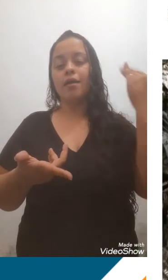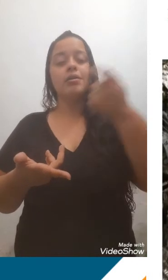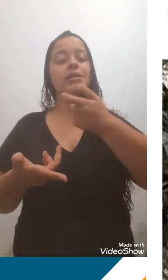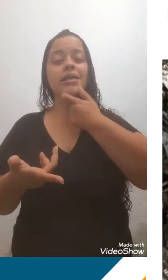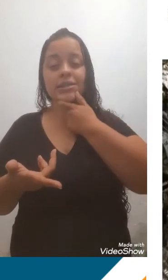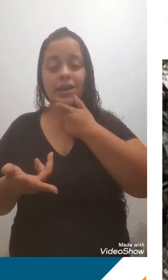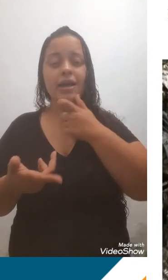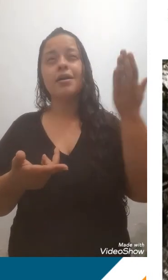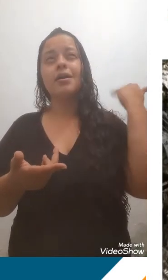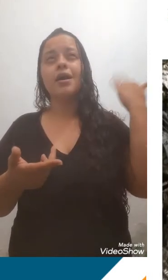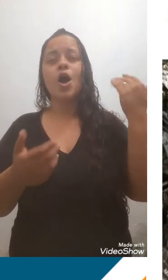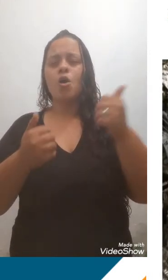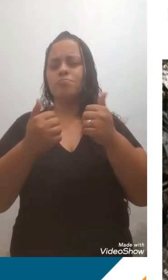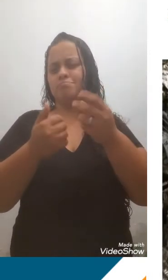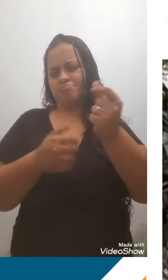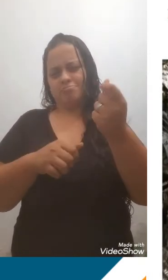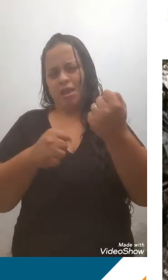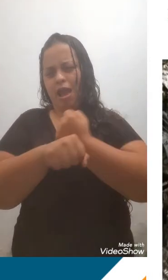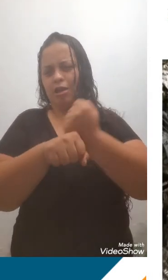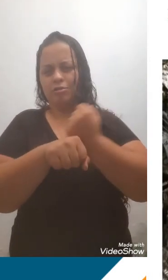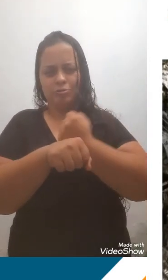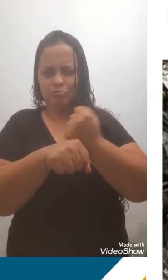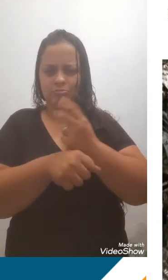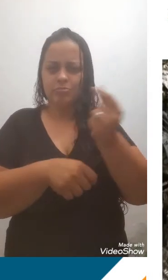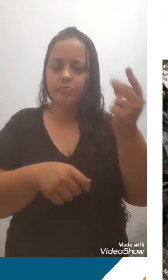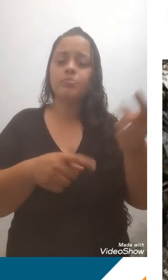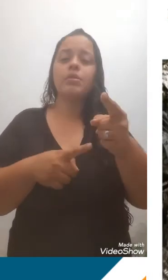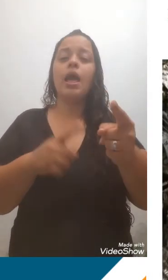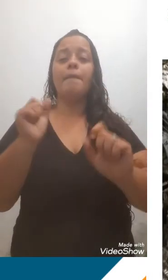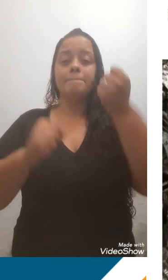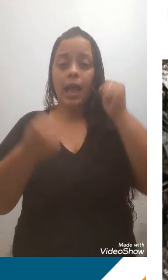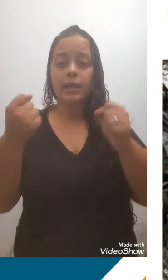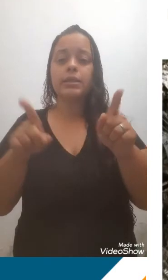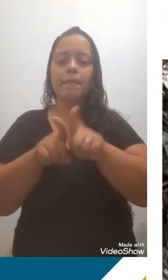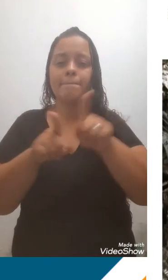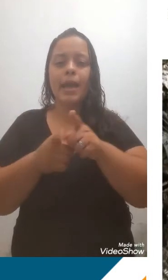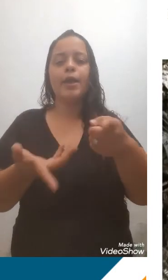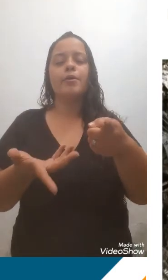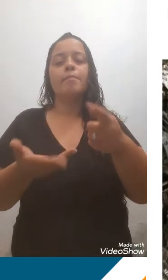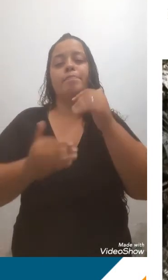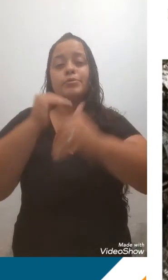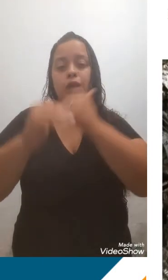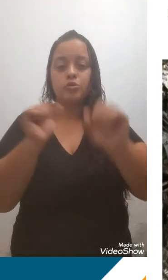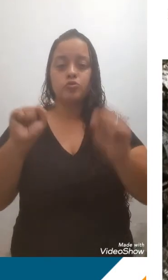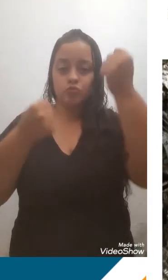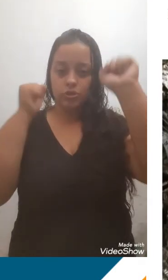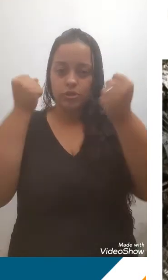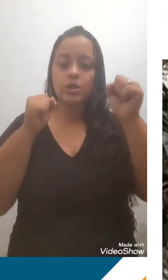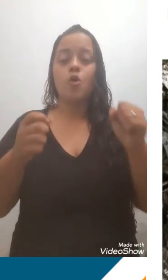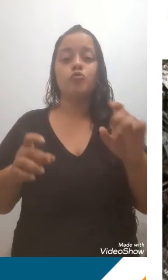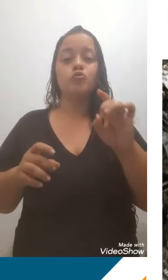já estabelecidas desde o período medieval. E as máquinas e o processo de industrialização solapou